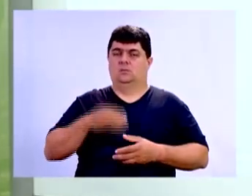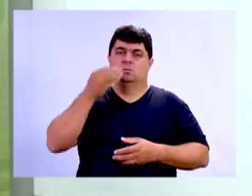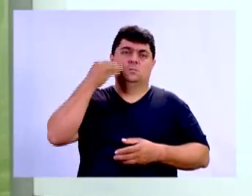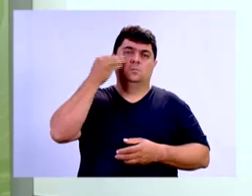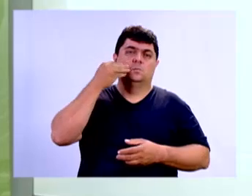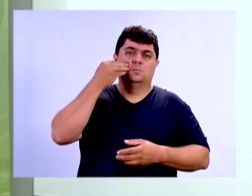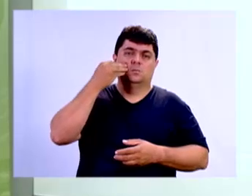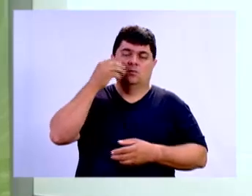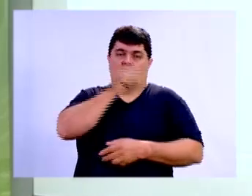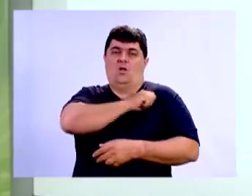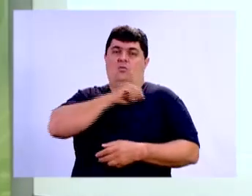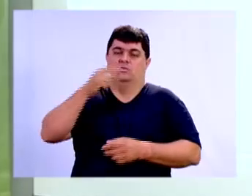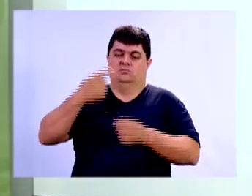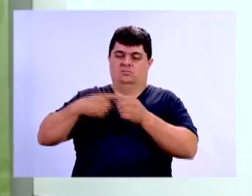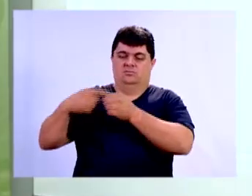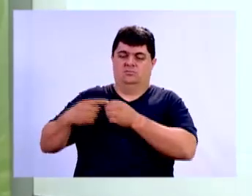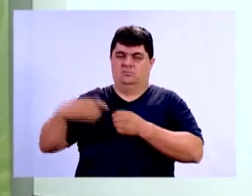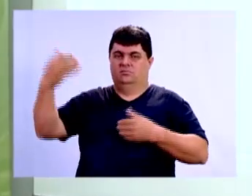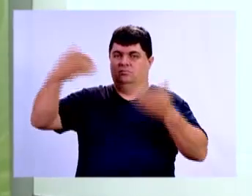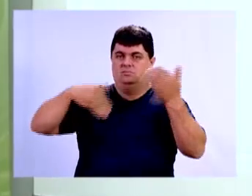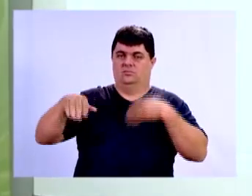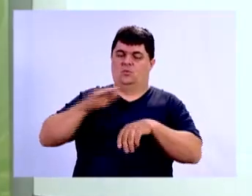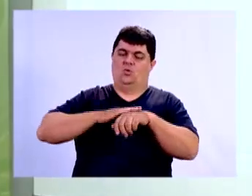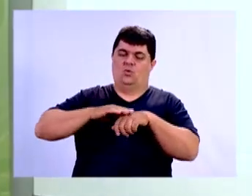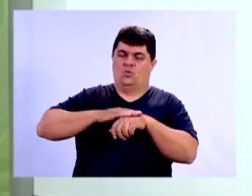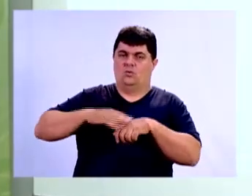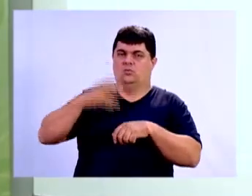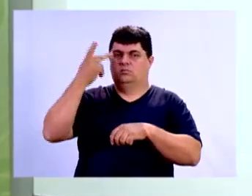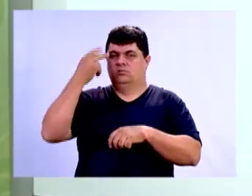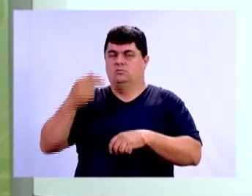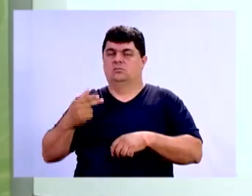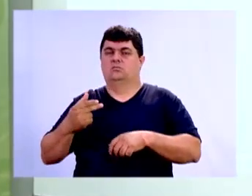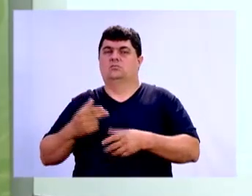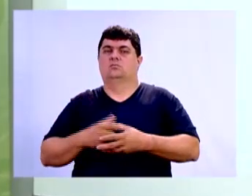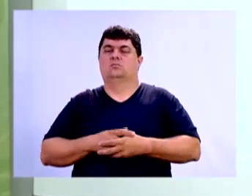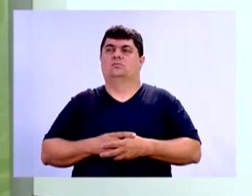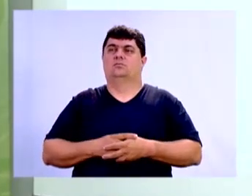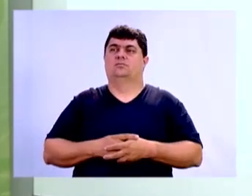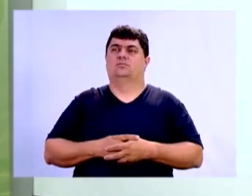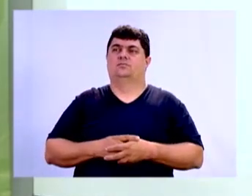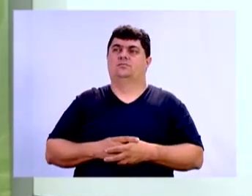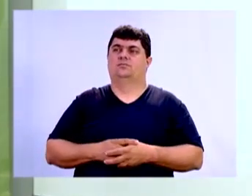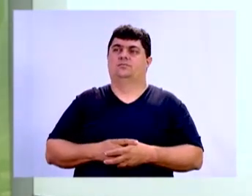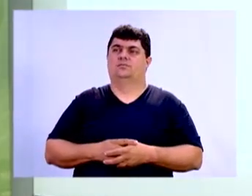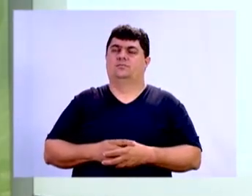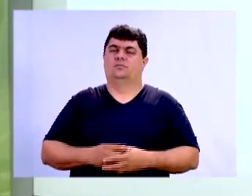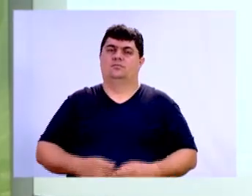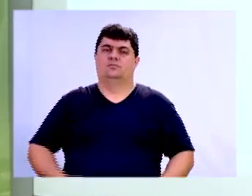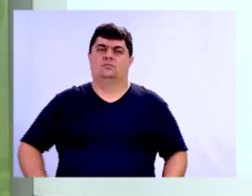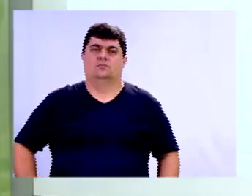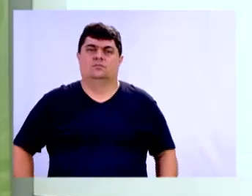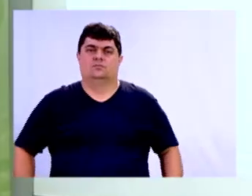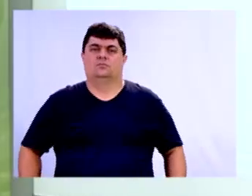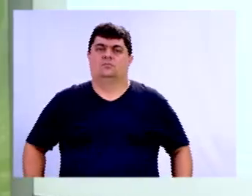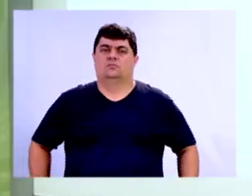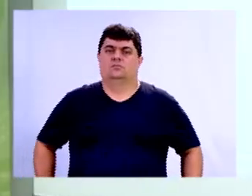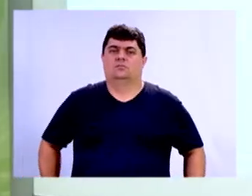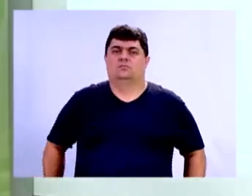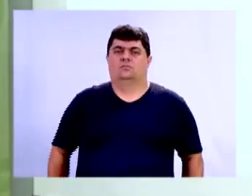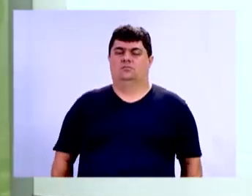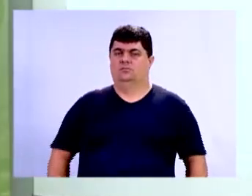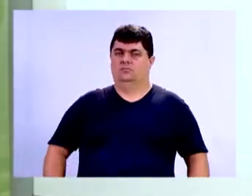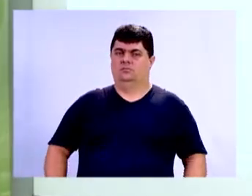vieram do interior para cá ontem e a conversa que nós tivemos aí juntos, eu estava falando para aprender linguagem